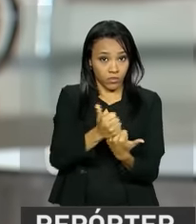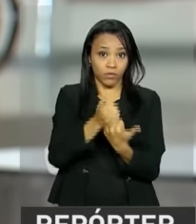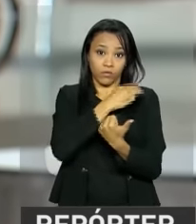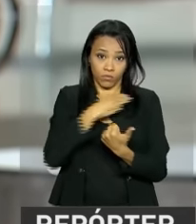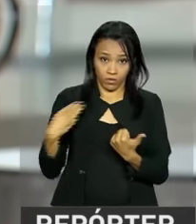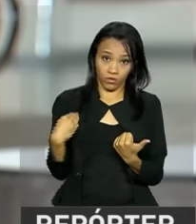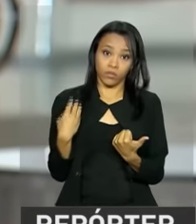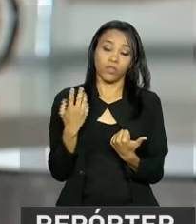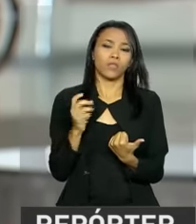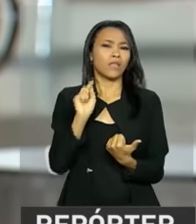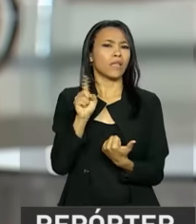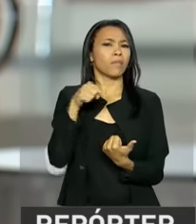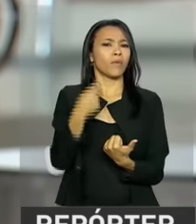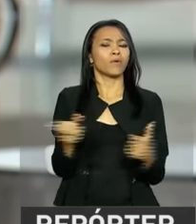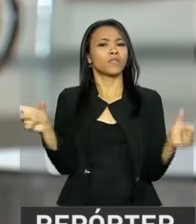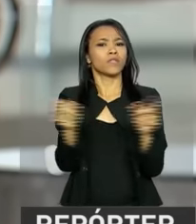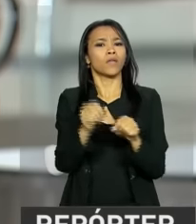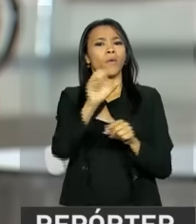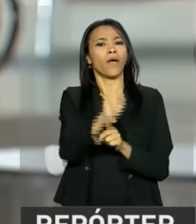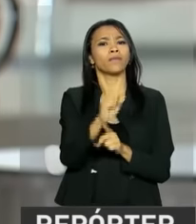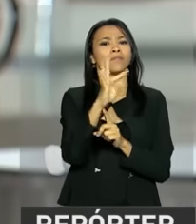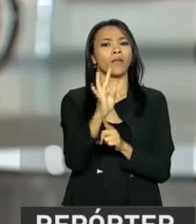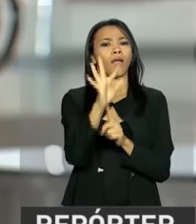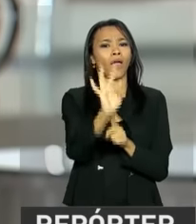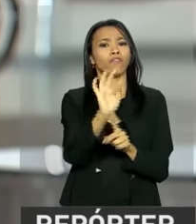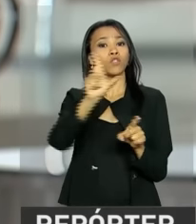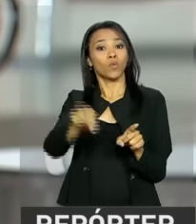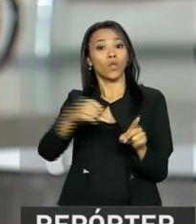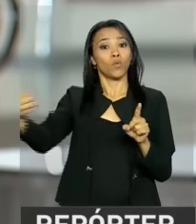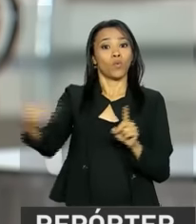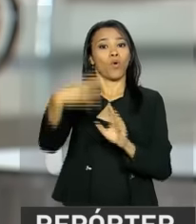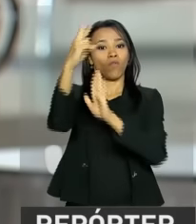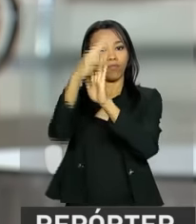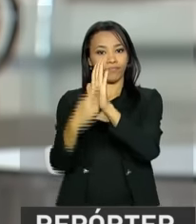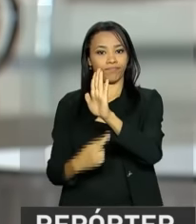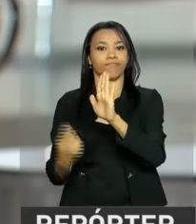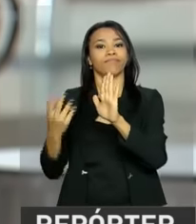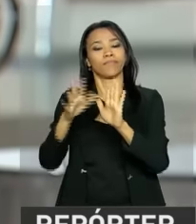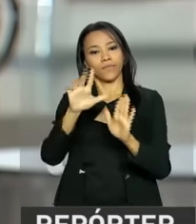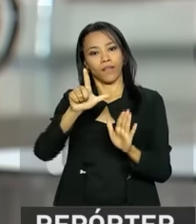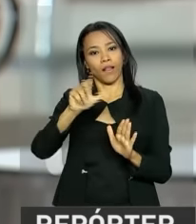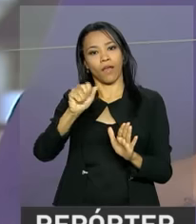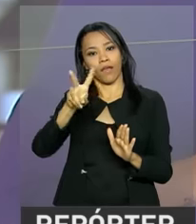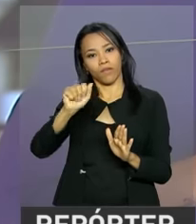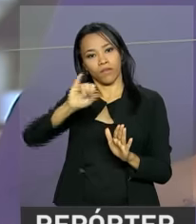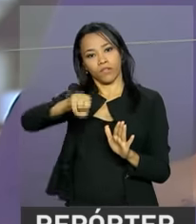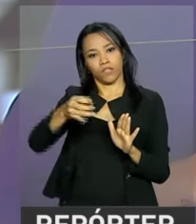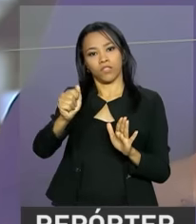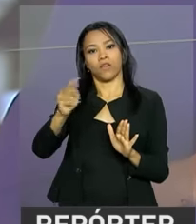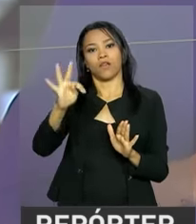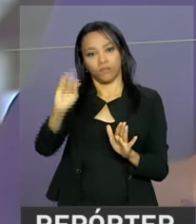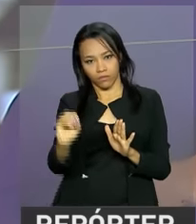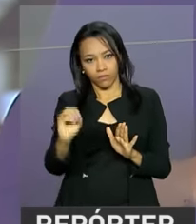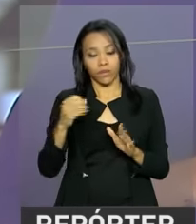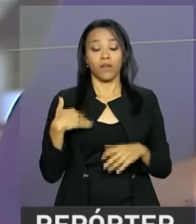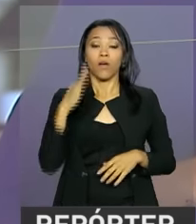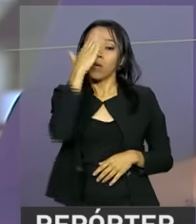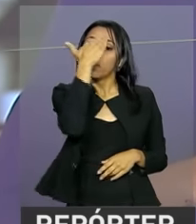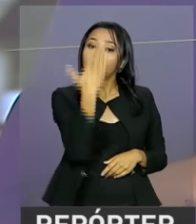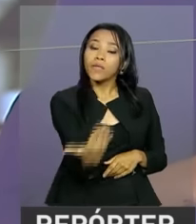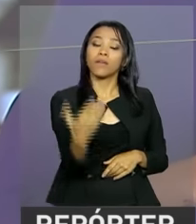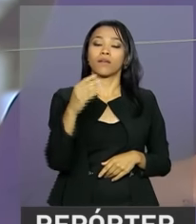vasque depois que o STF escolher o novo relator da lava-jato Leandra com você ok Taí Obrigado pelas suas